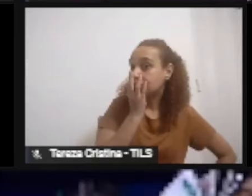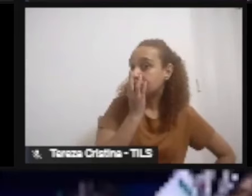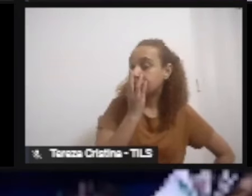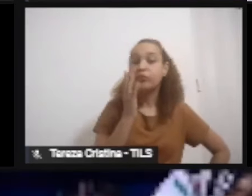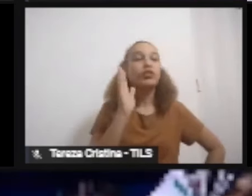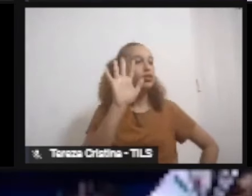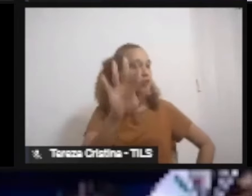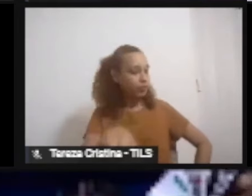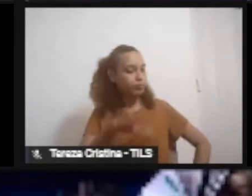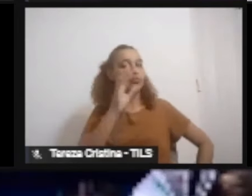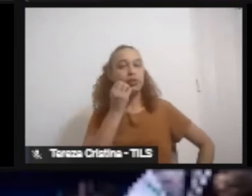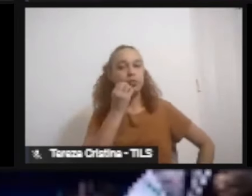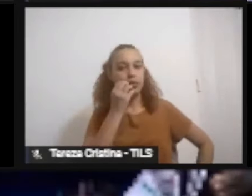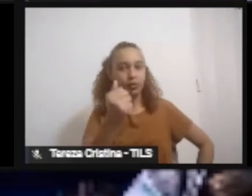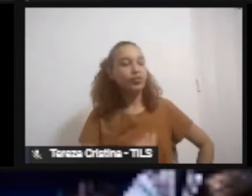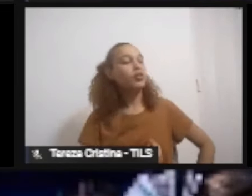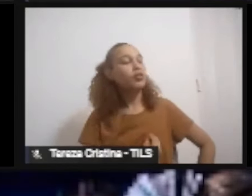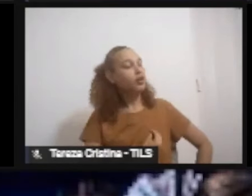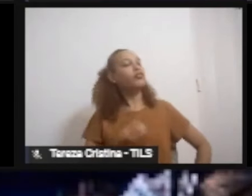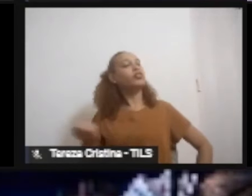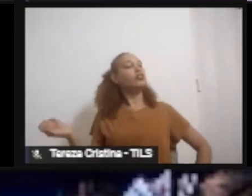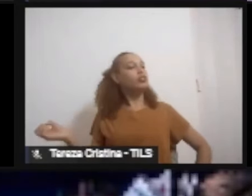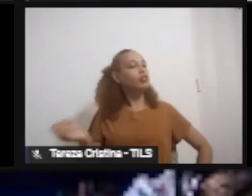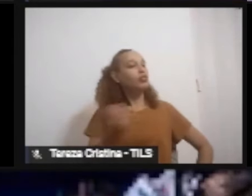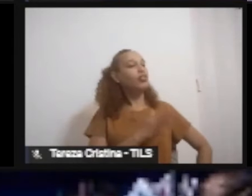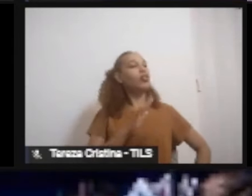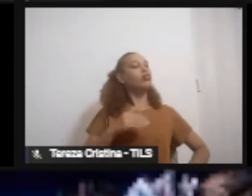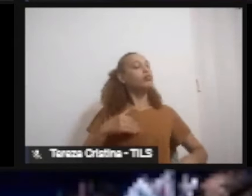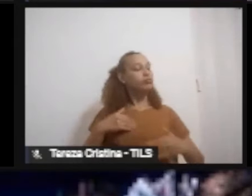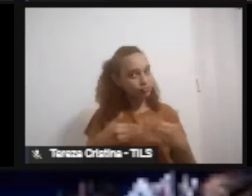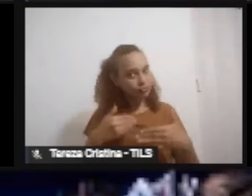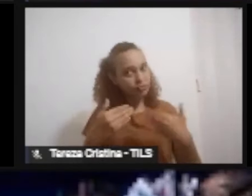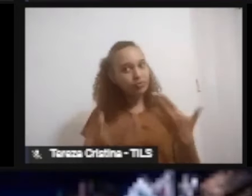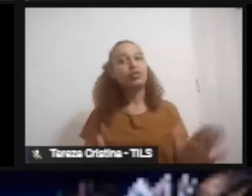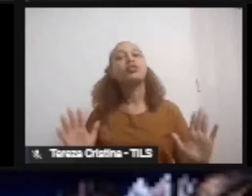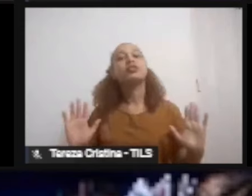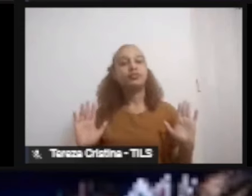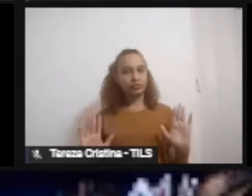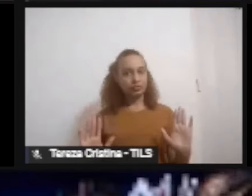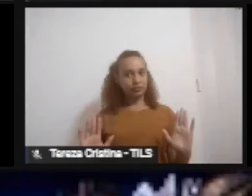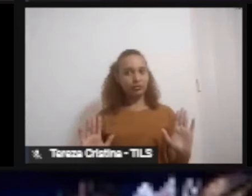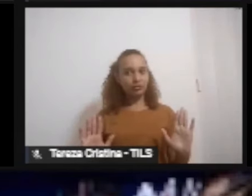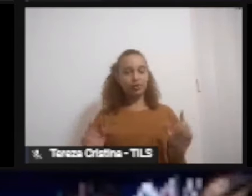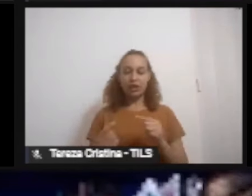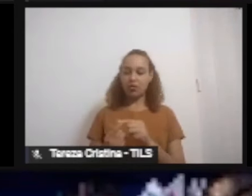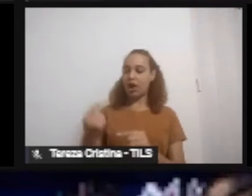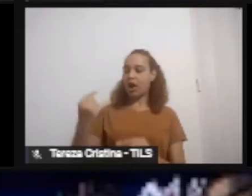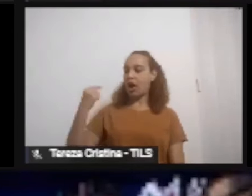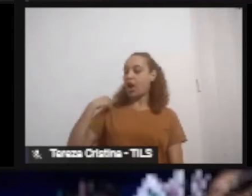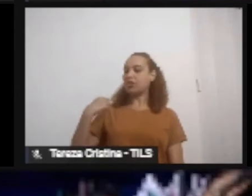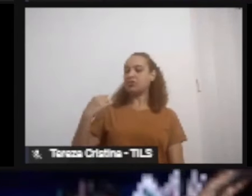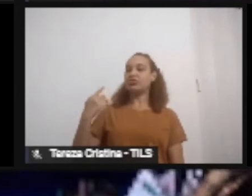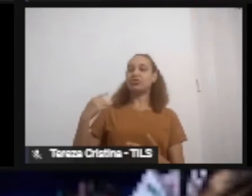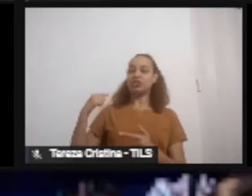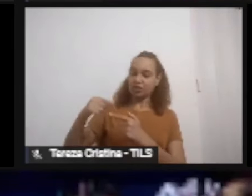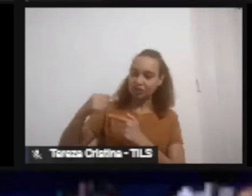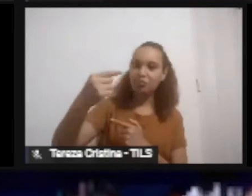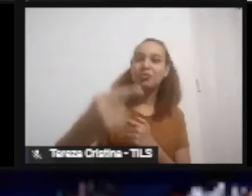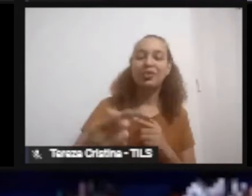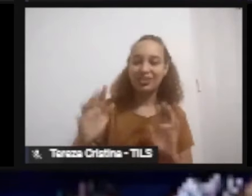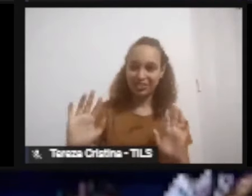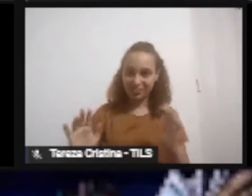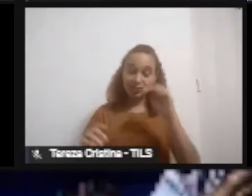uma outra vida. Vamos fazer an antes. A LDL, antes da live e depois da live, né, Fafá? Isso. Então, só para